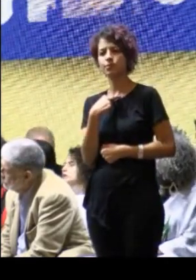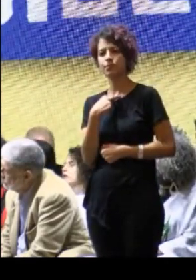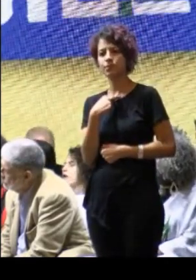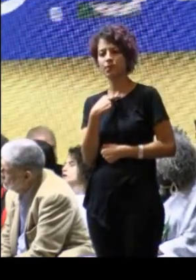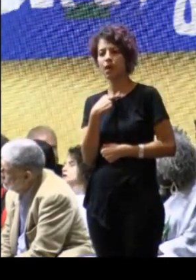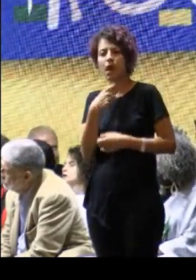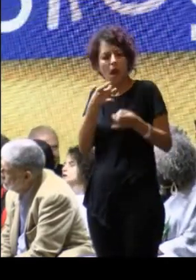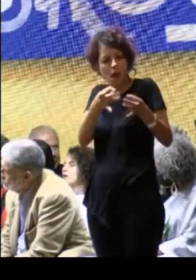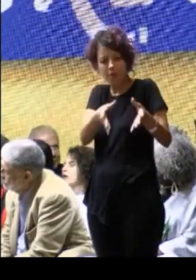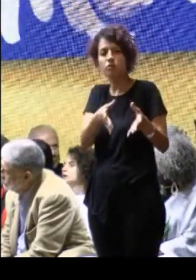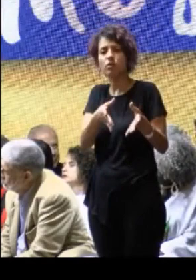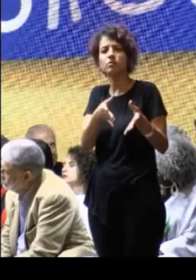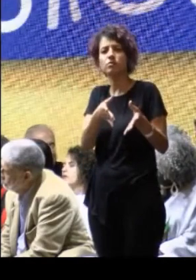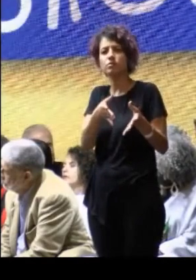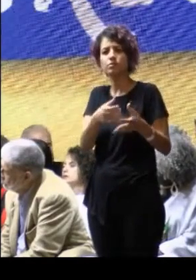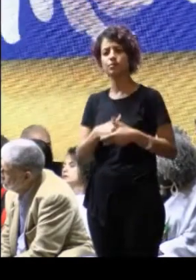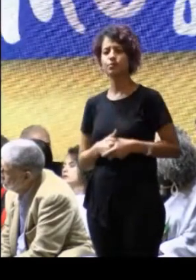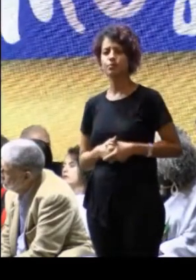abandonados pelo caminho.